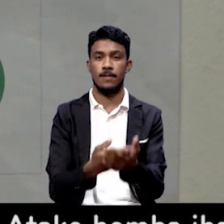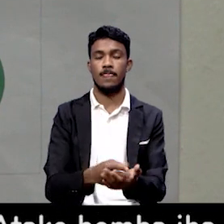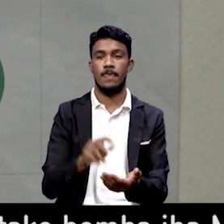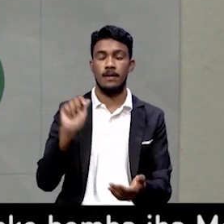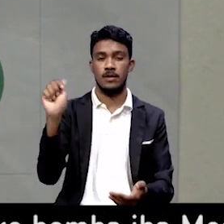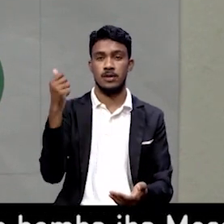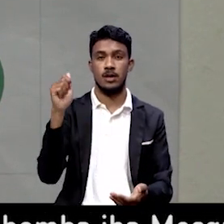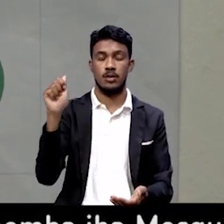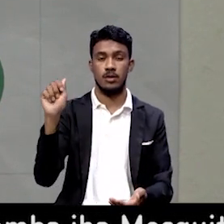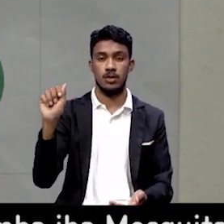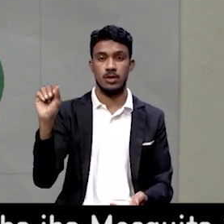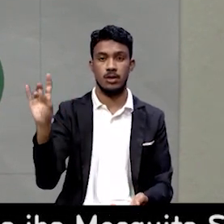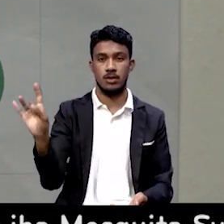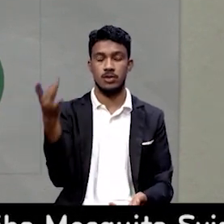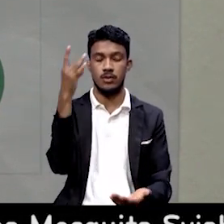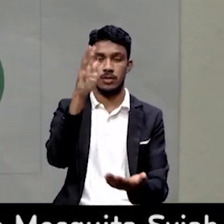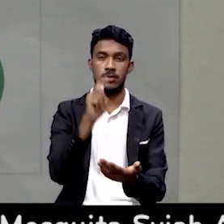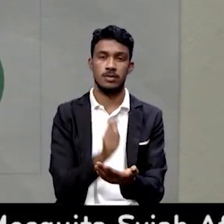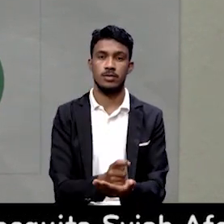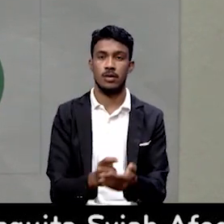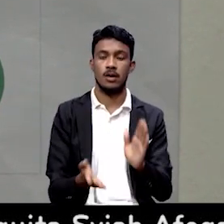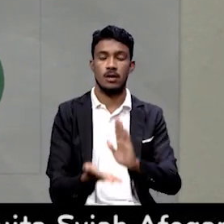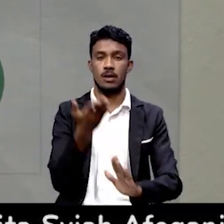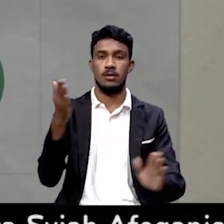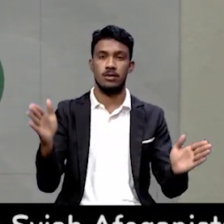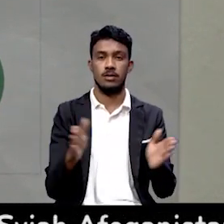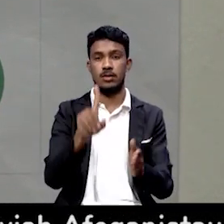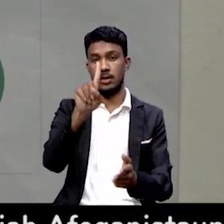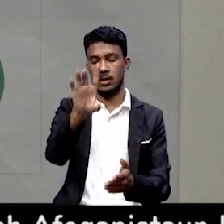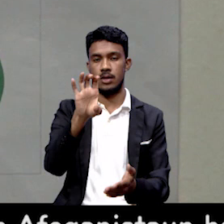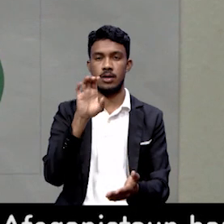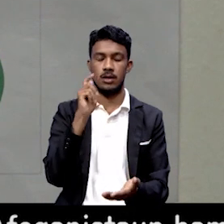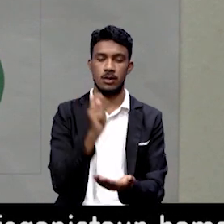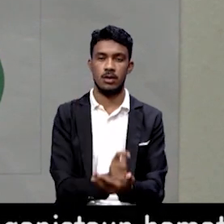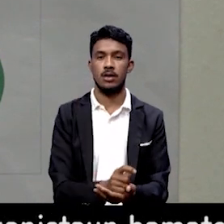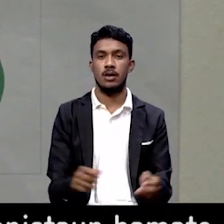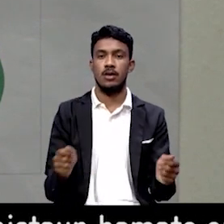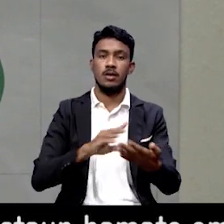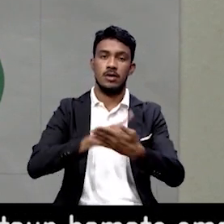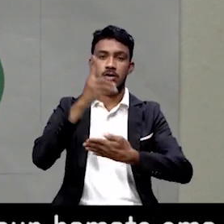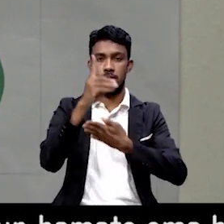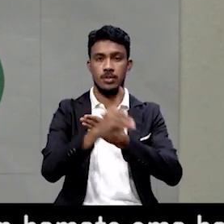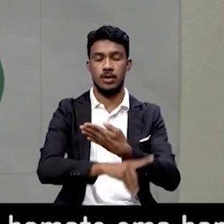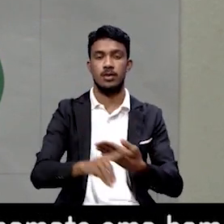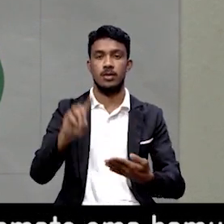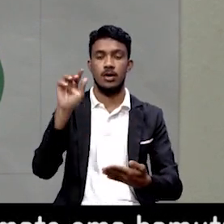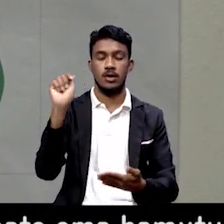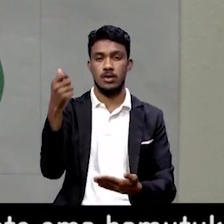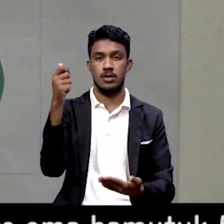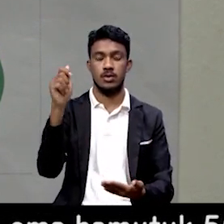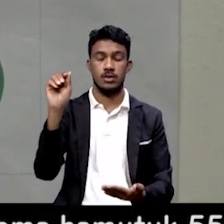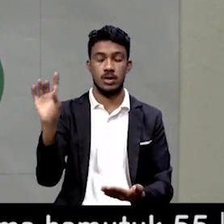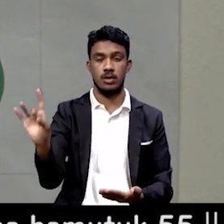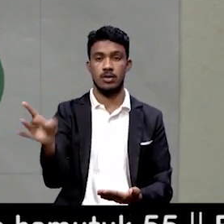sanulo resing waruliu, capital menor tokon idealiu, capital desenvolvimento tokon sanulo resing